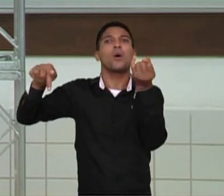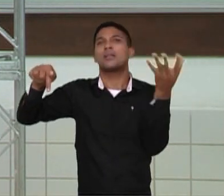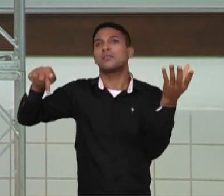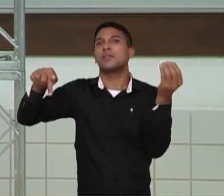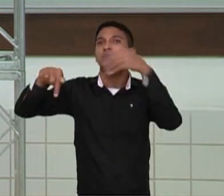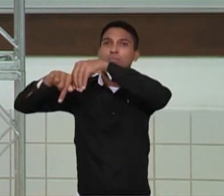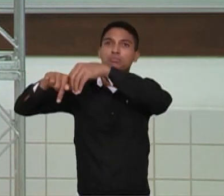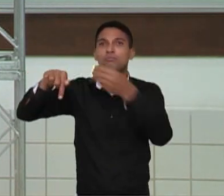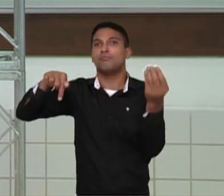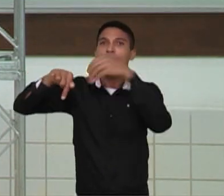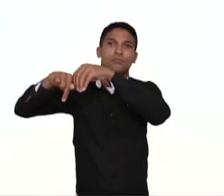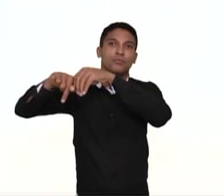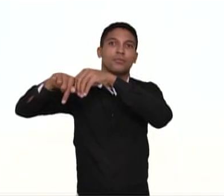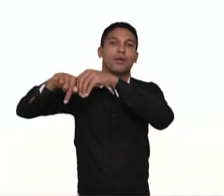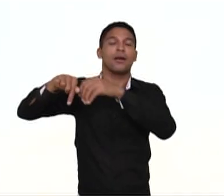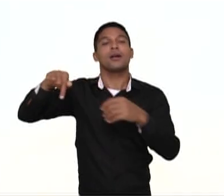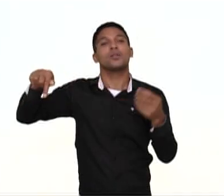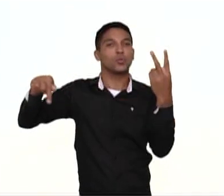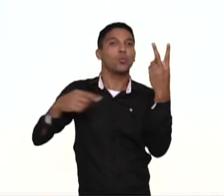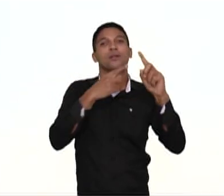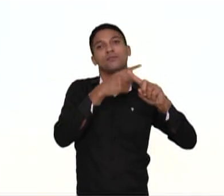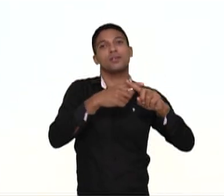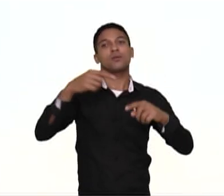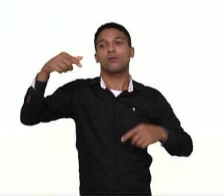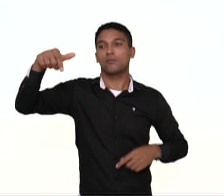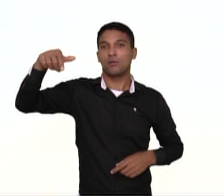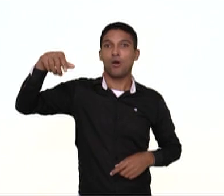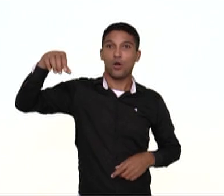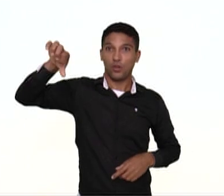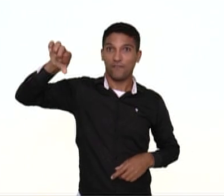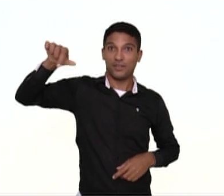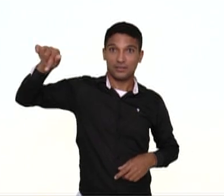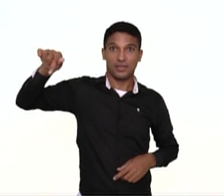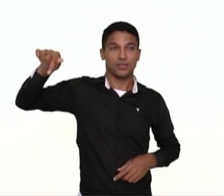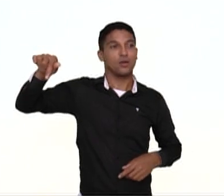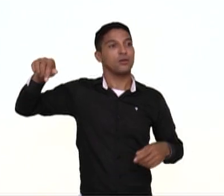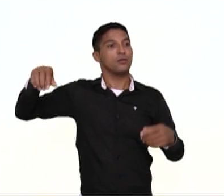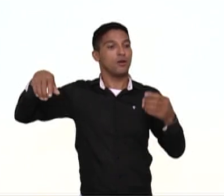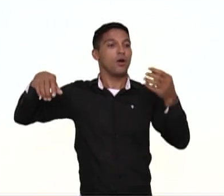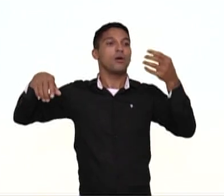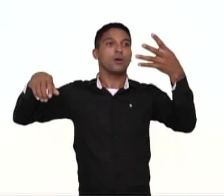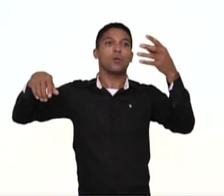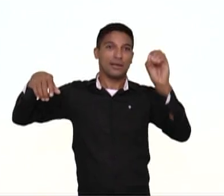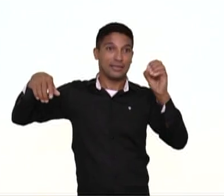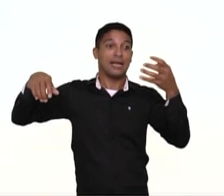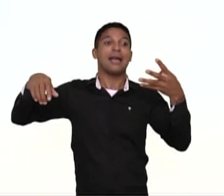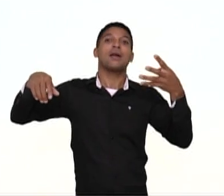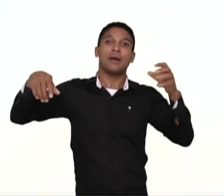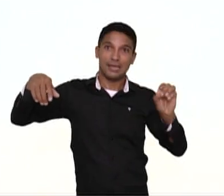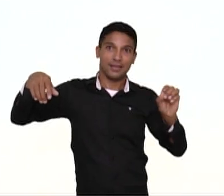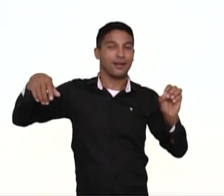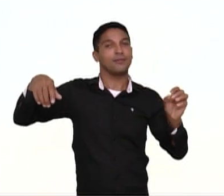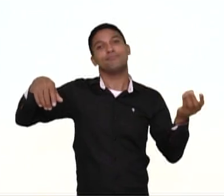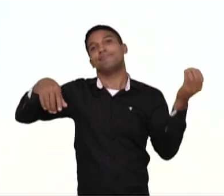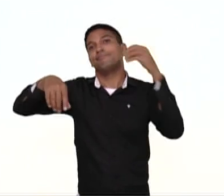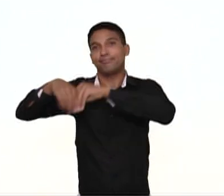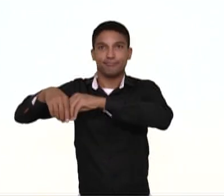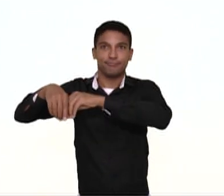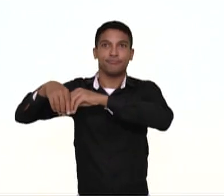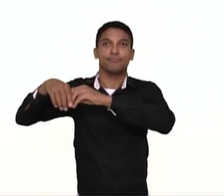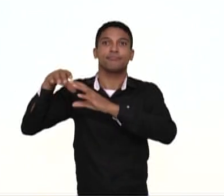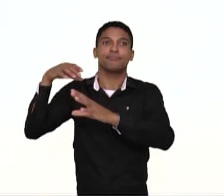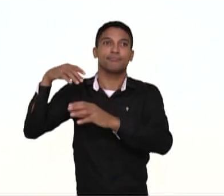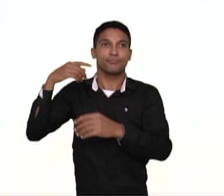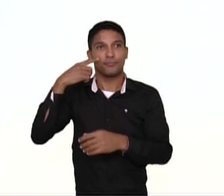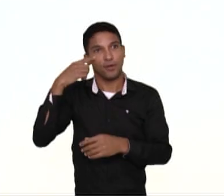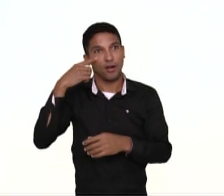pouquinho. E aí vem aquela história do número misto, se você quiser e tal, né? Eu posso pensar 40 sobre 40,